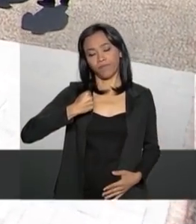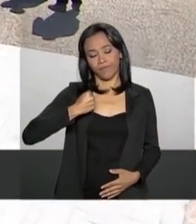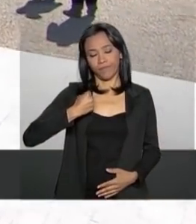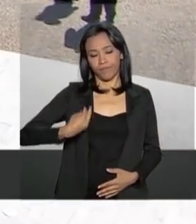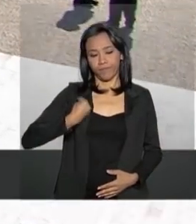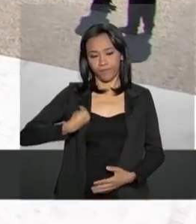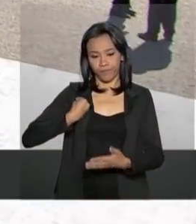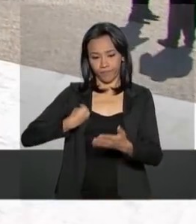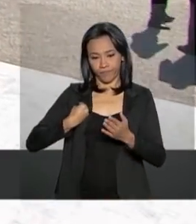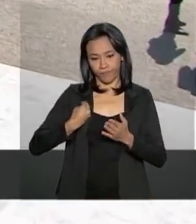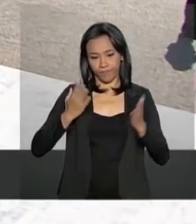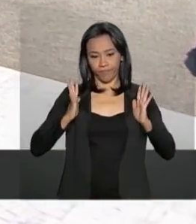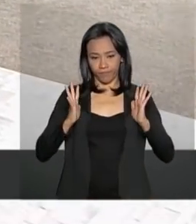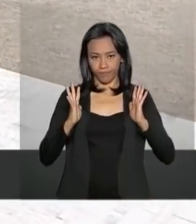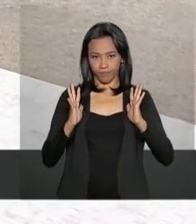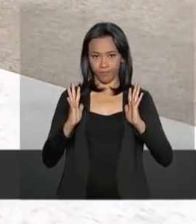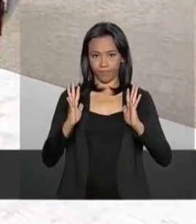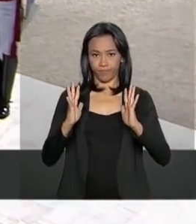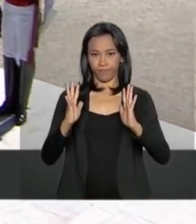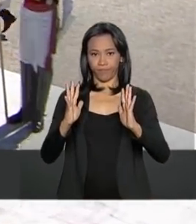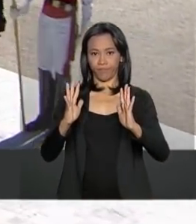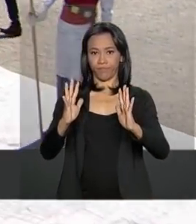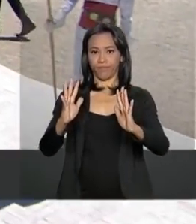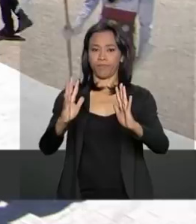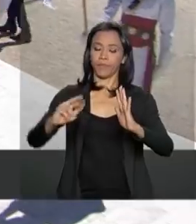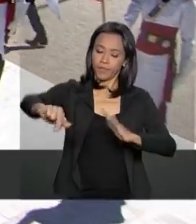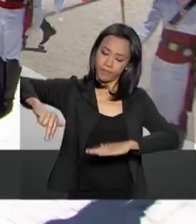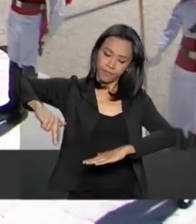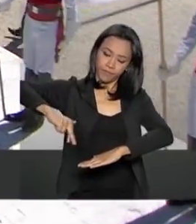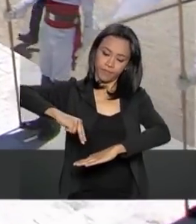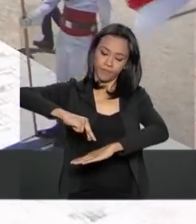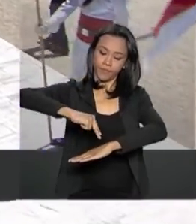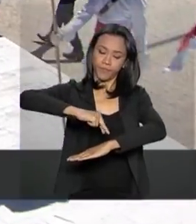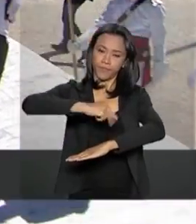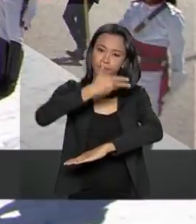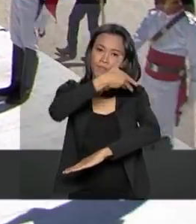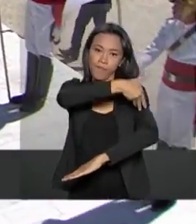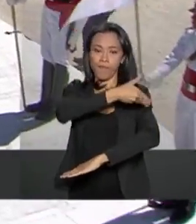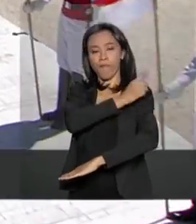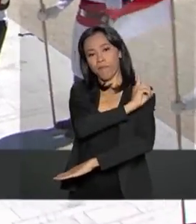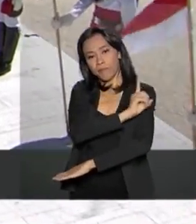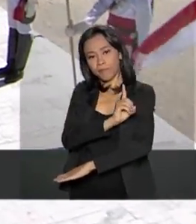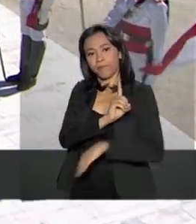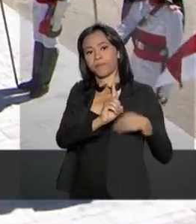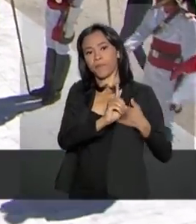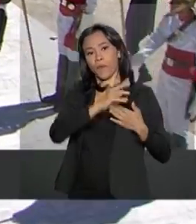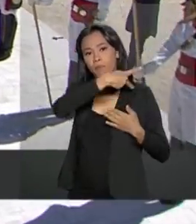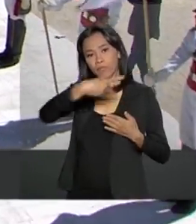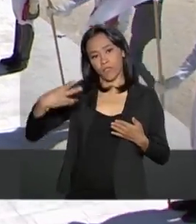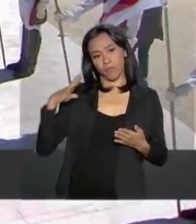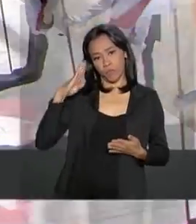estão aí neste momento. No alto da rampa, ele será recebido pelo presidente Jair Bolsonaro.